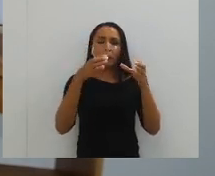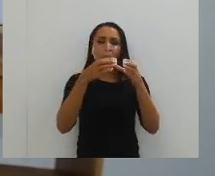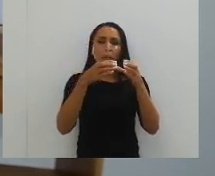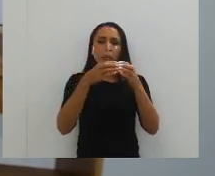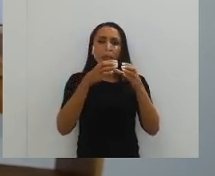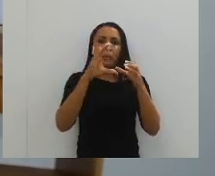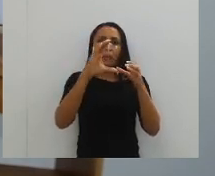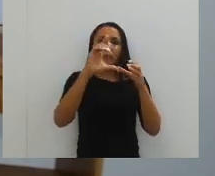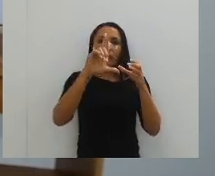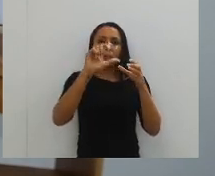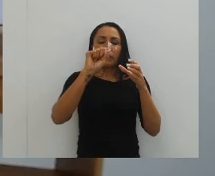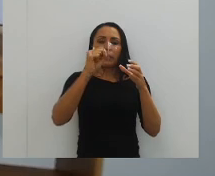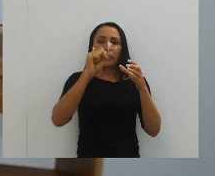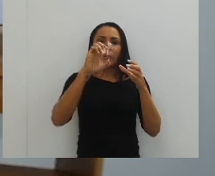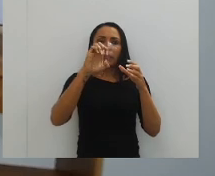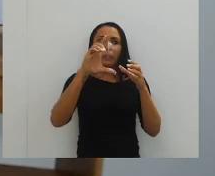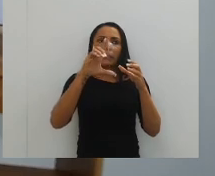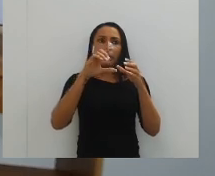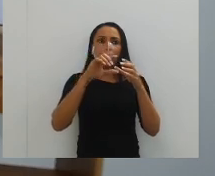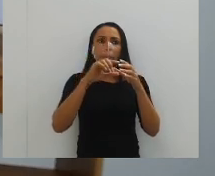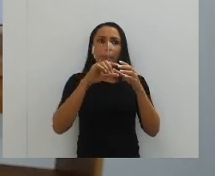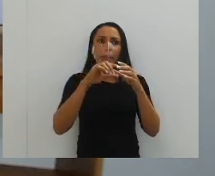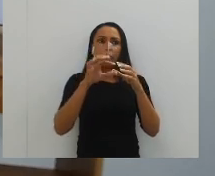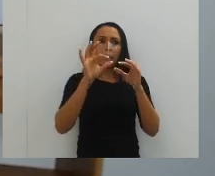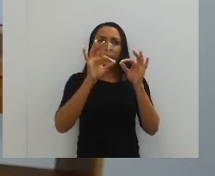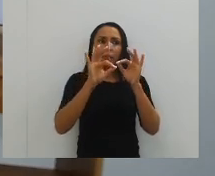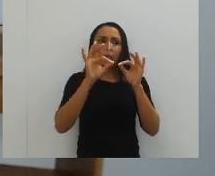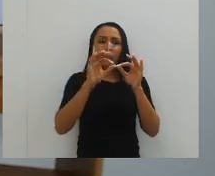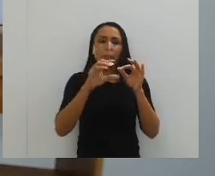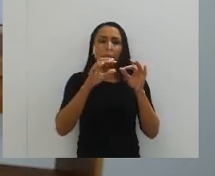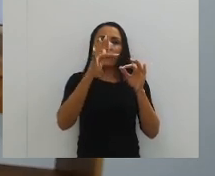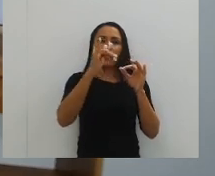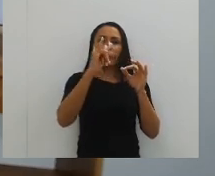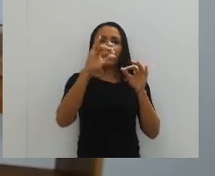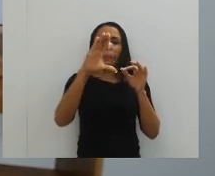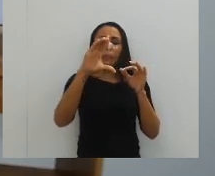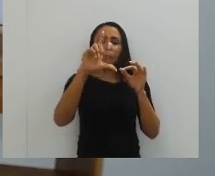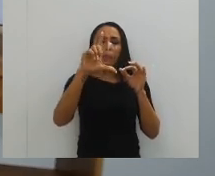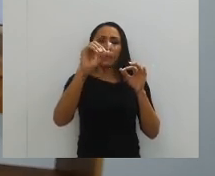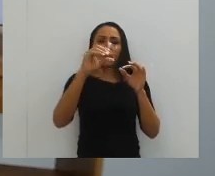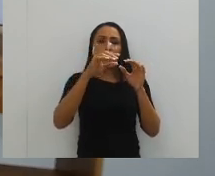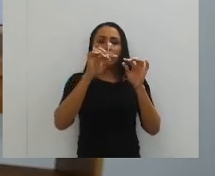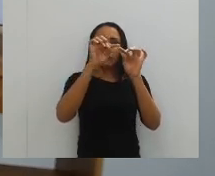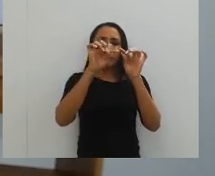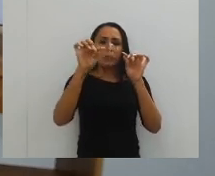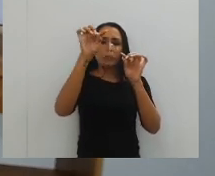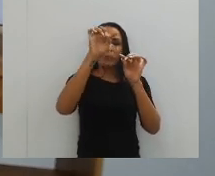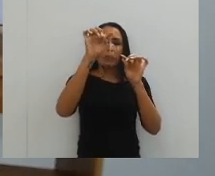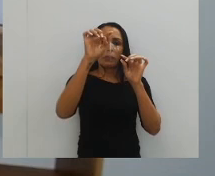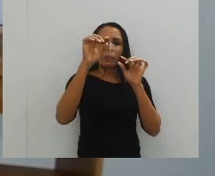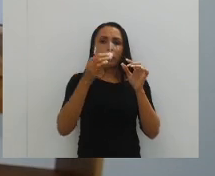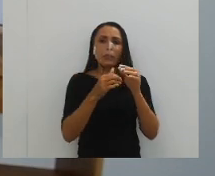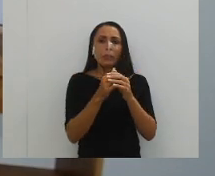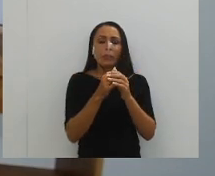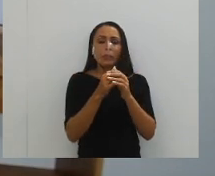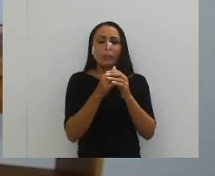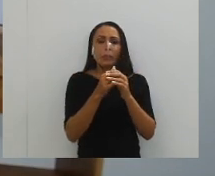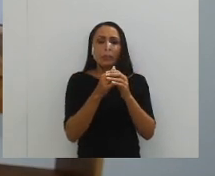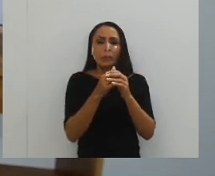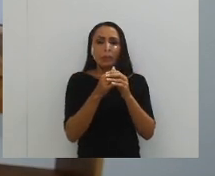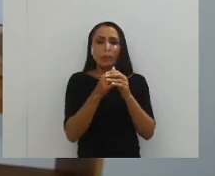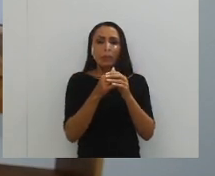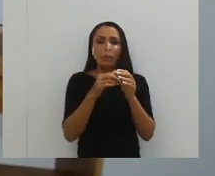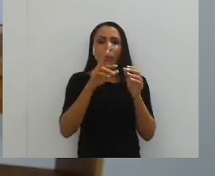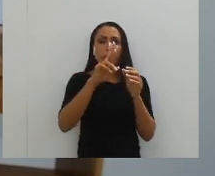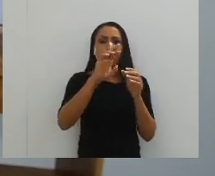de classes, tá aqui, menino, forma um filo ou divisão. Um conjunto de filos formam